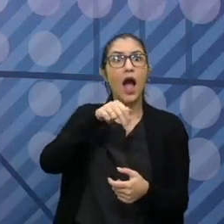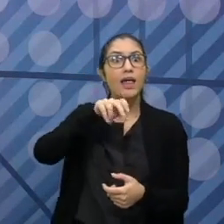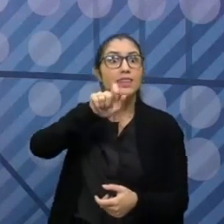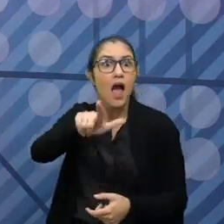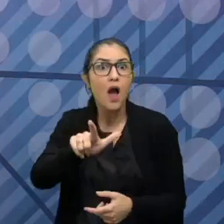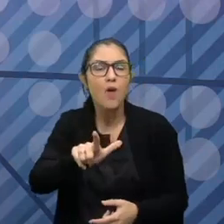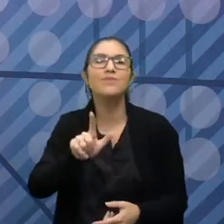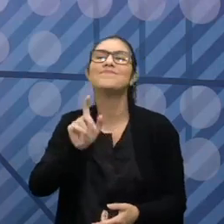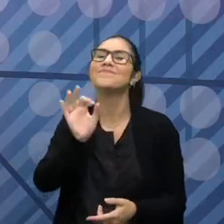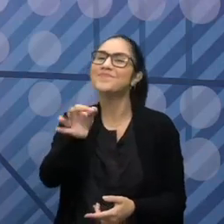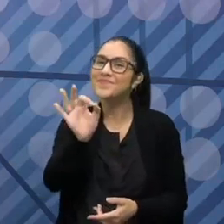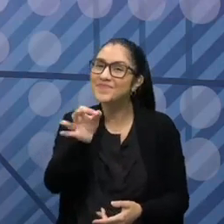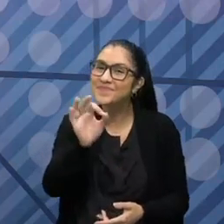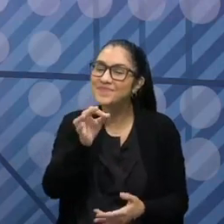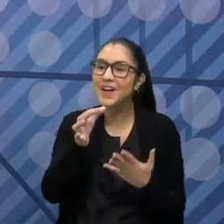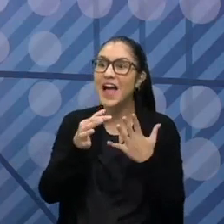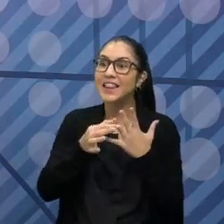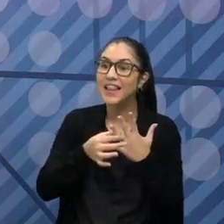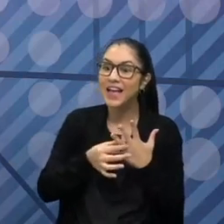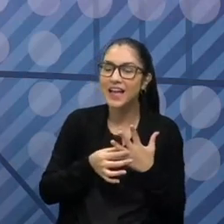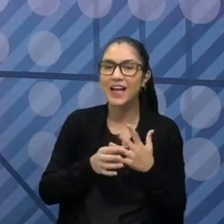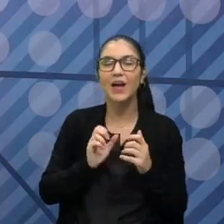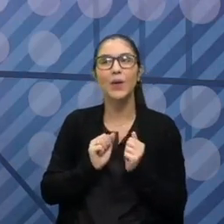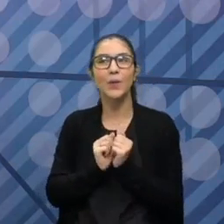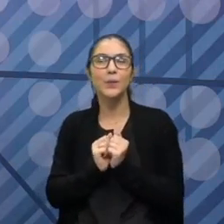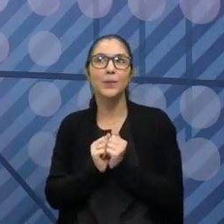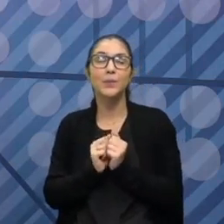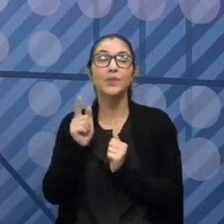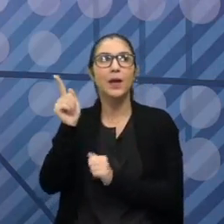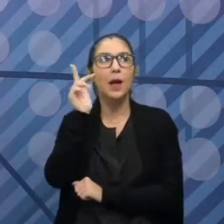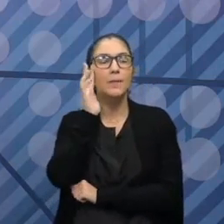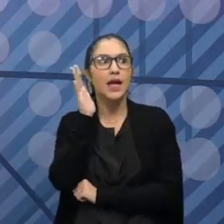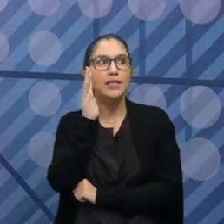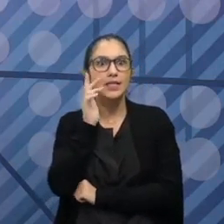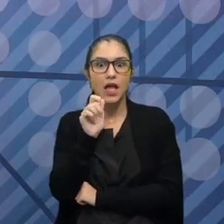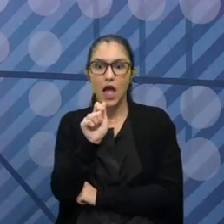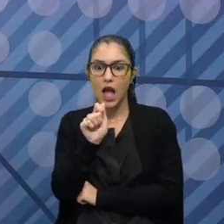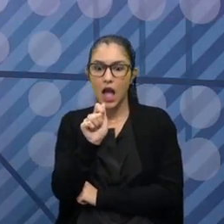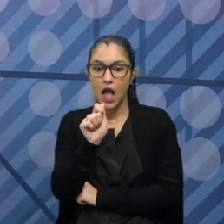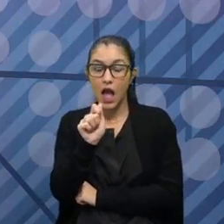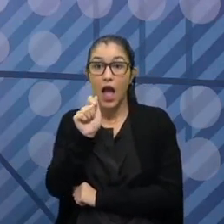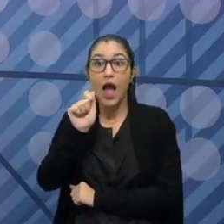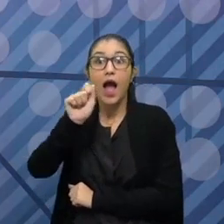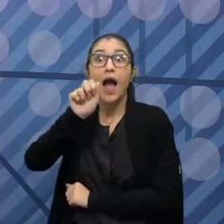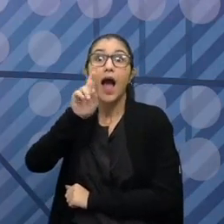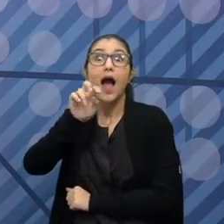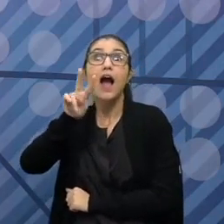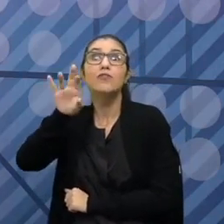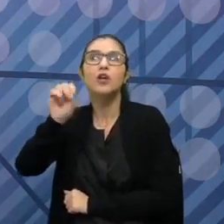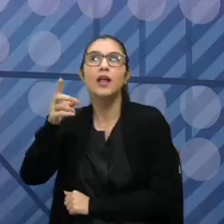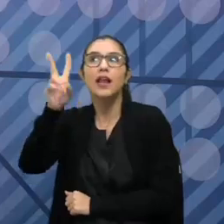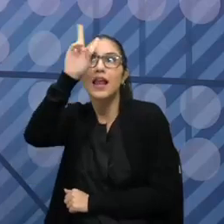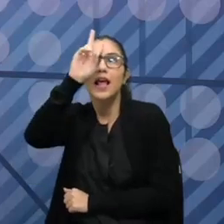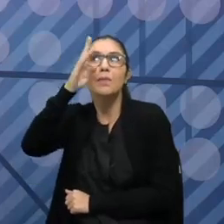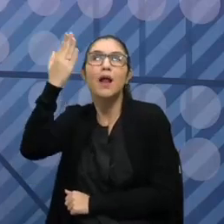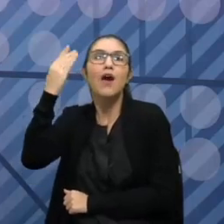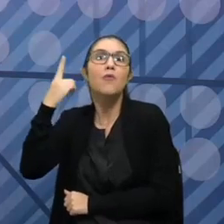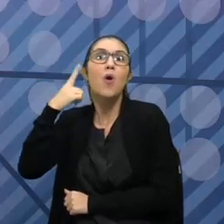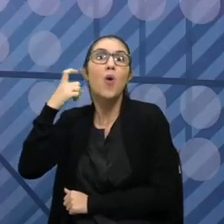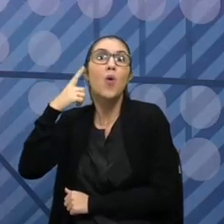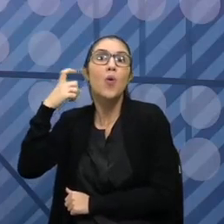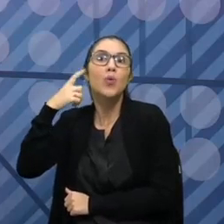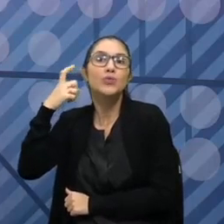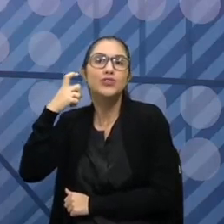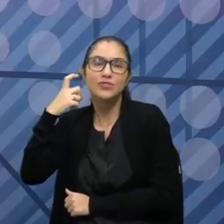É verdade, anel. Aí ela vai pensando, árvore, porque vai buscando na memória auditiva